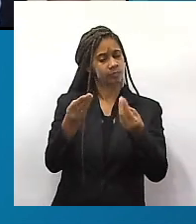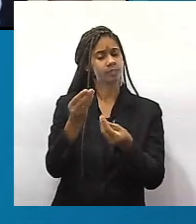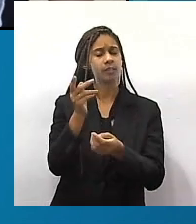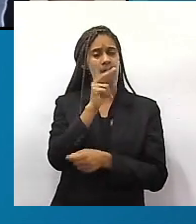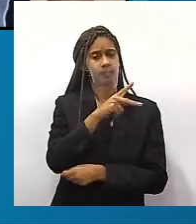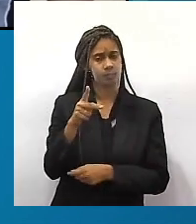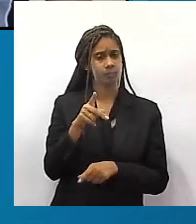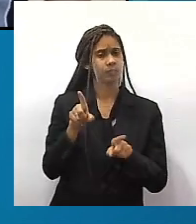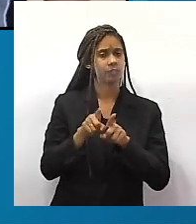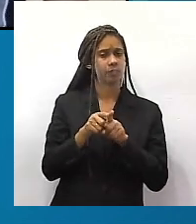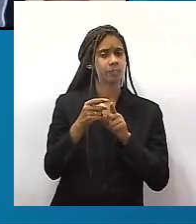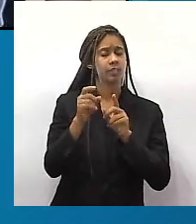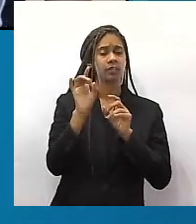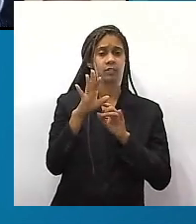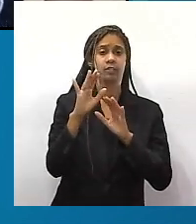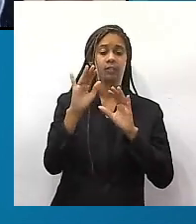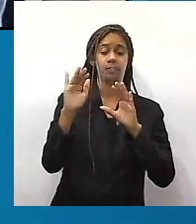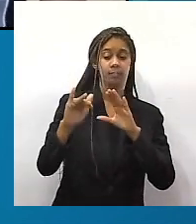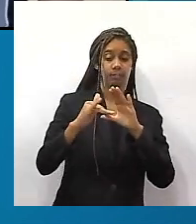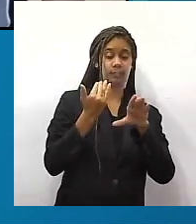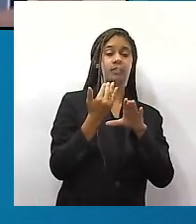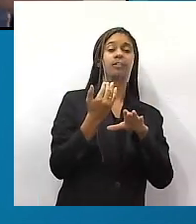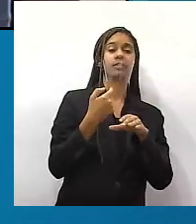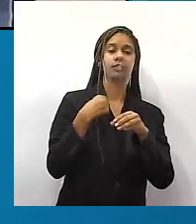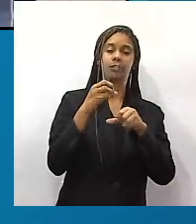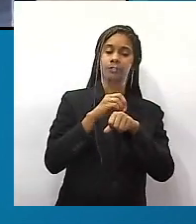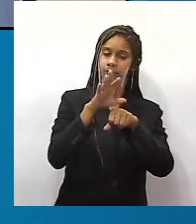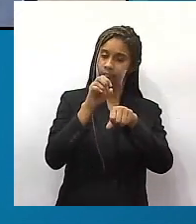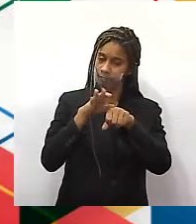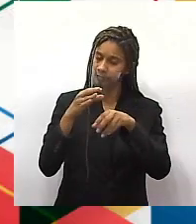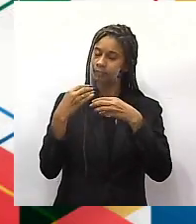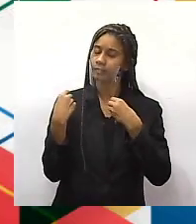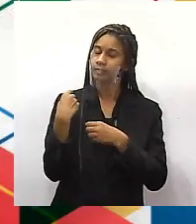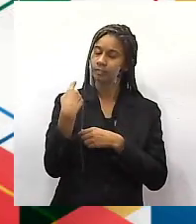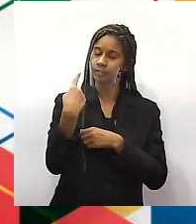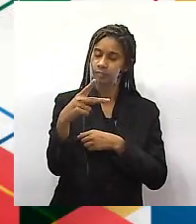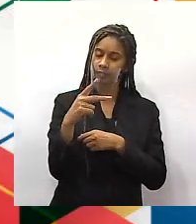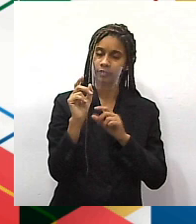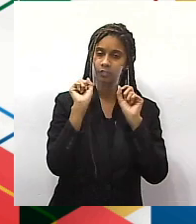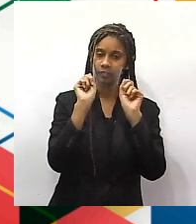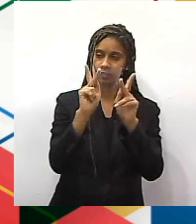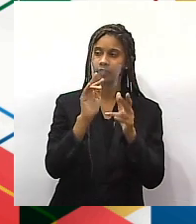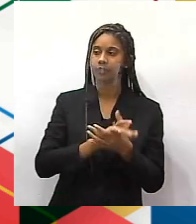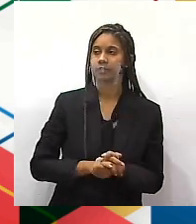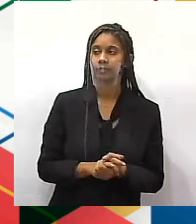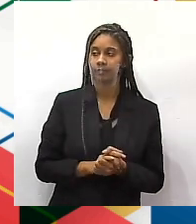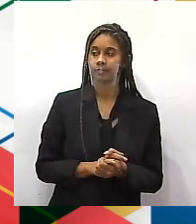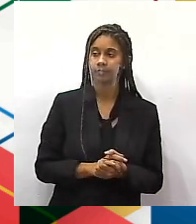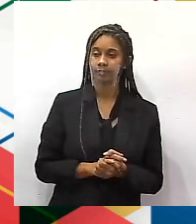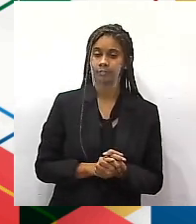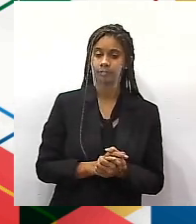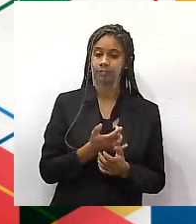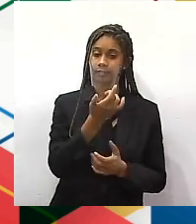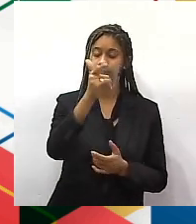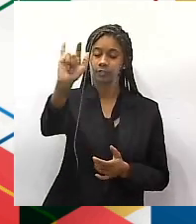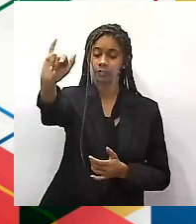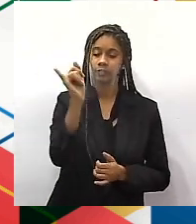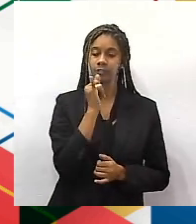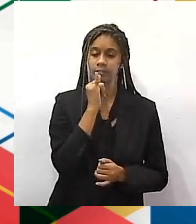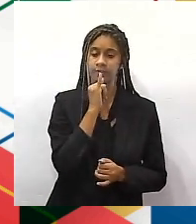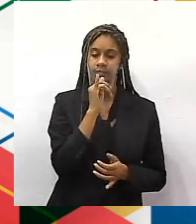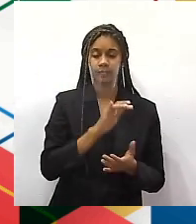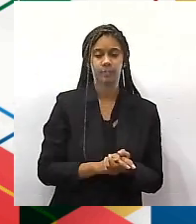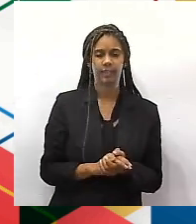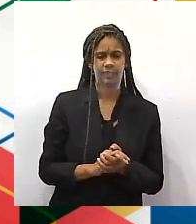mensagem aí pedindo que eu compartilhe com vocês. Certo? Então, vamos para mais uma questão. Olha esse outro exemplo aqui. Eita, parece muito